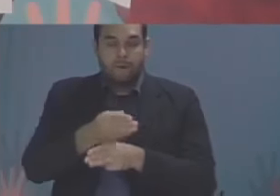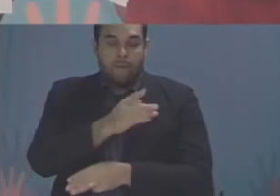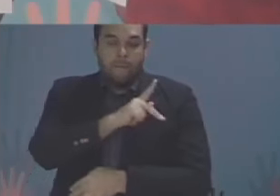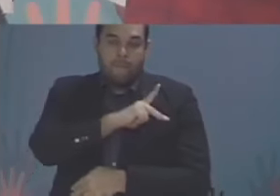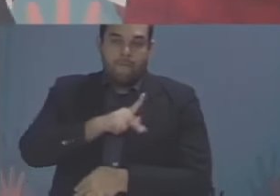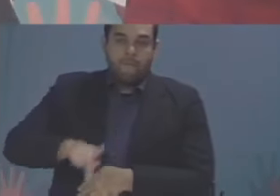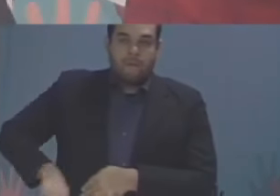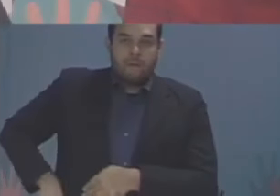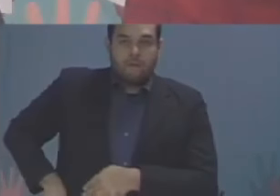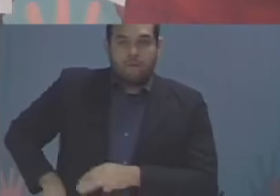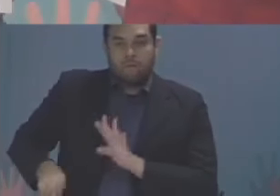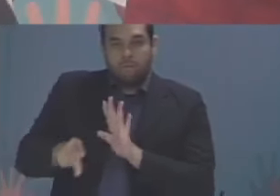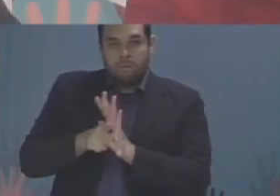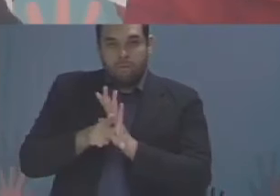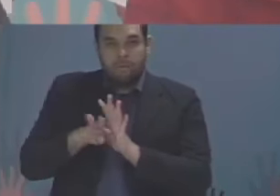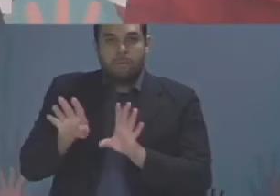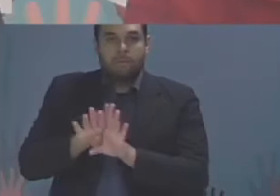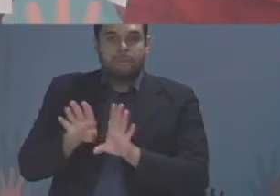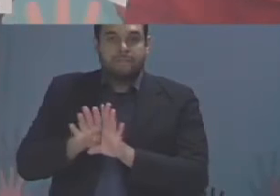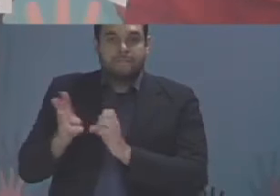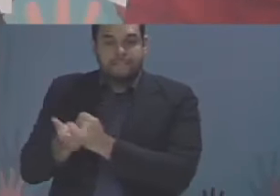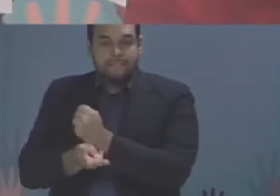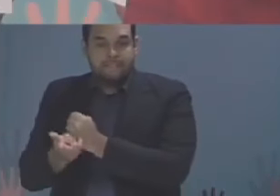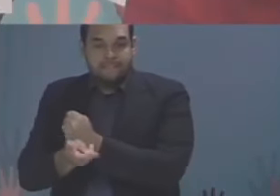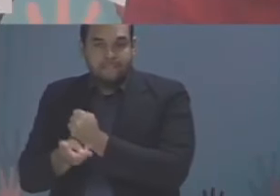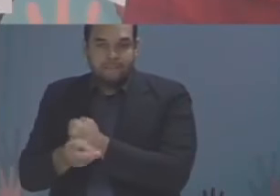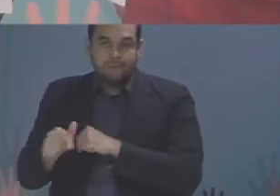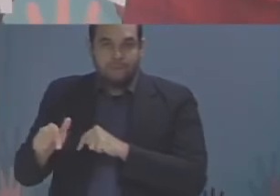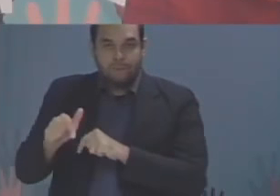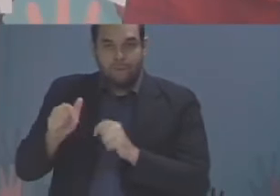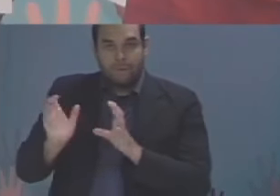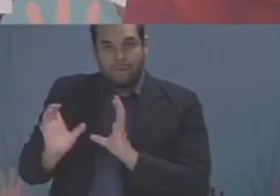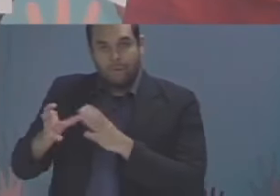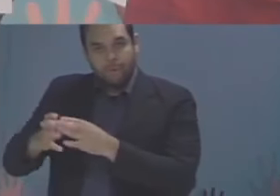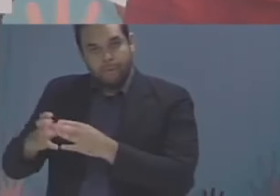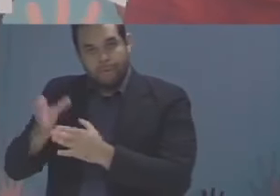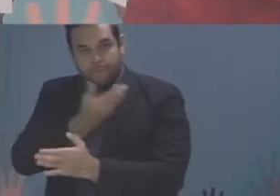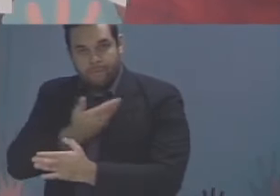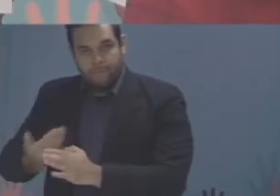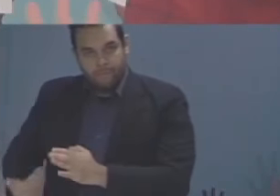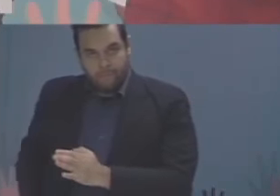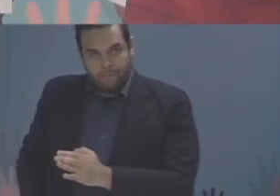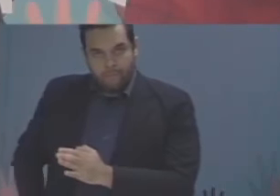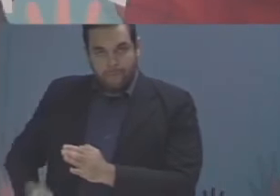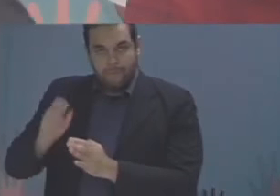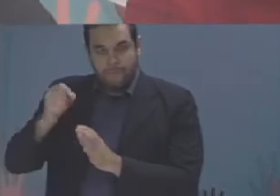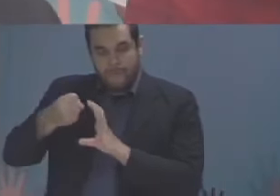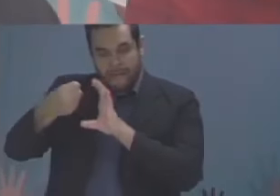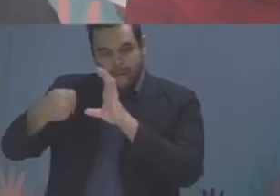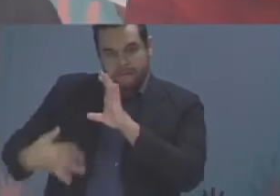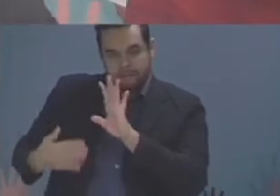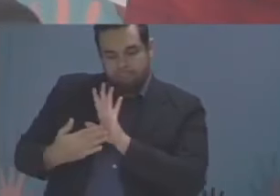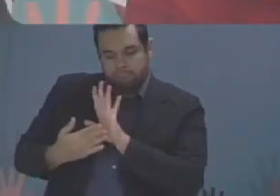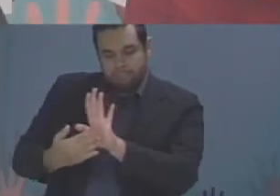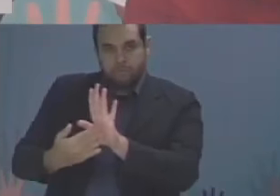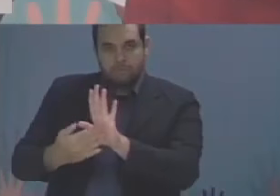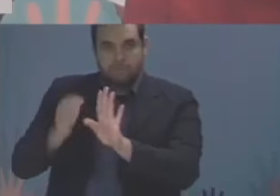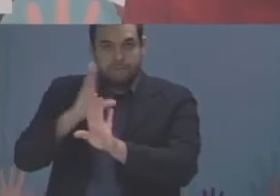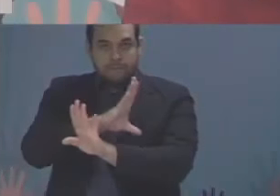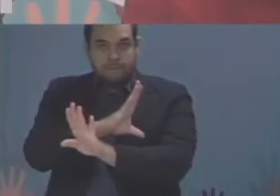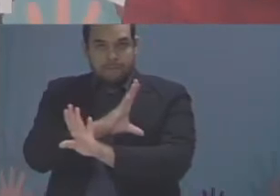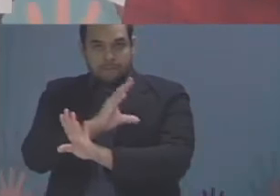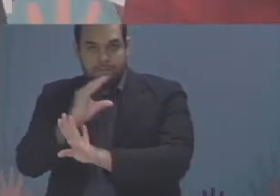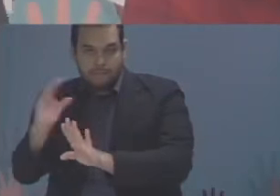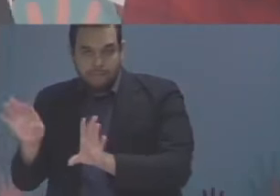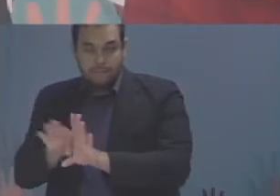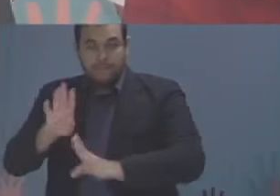Isto expressa a diversidade que nos caracteriza como ciência e como profissão. De